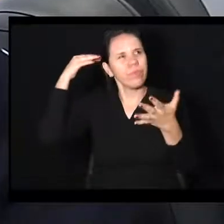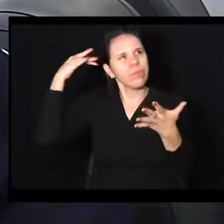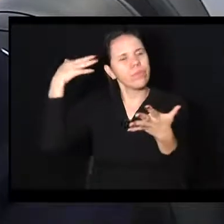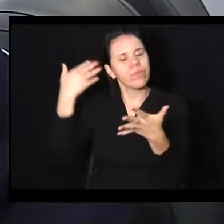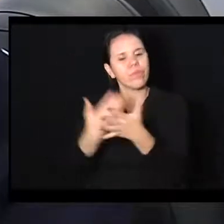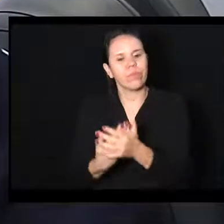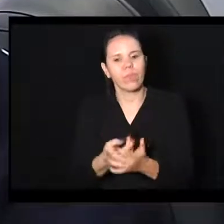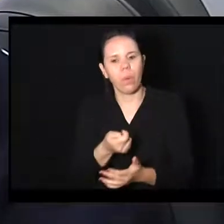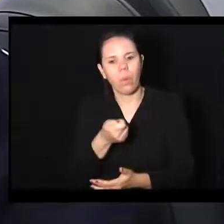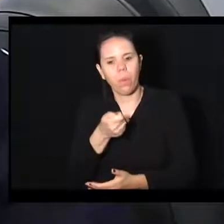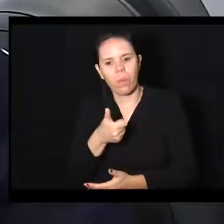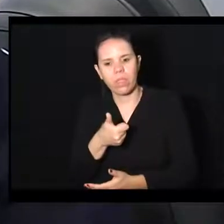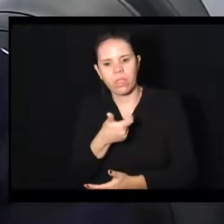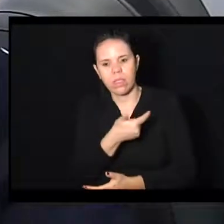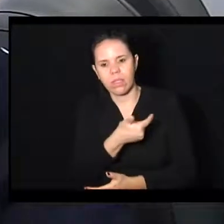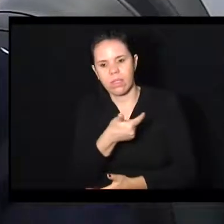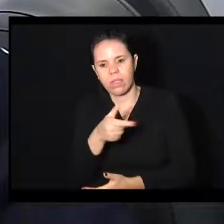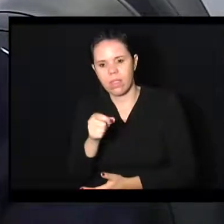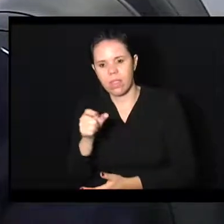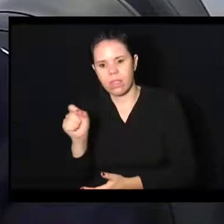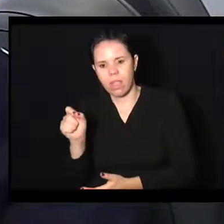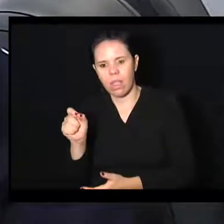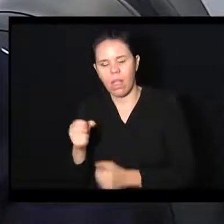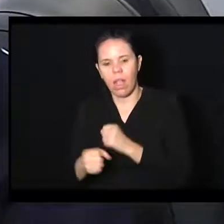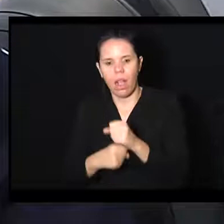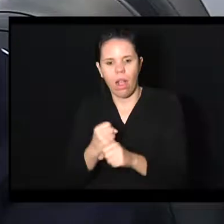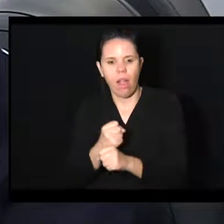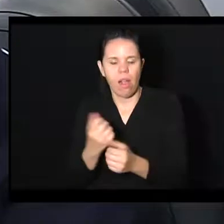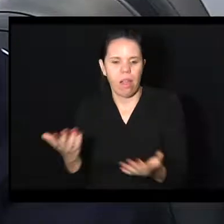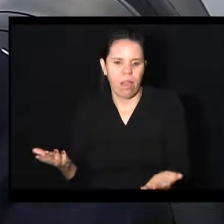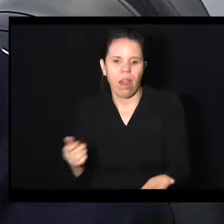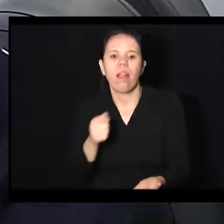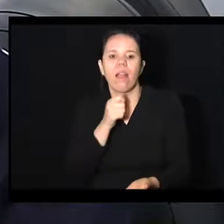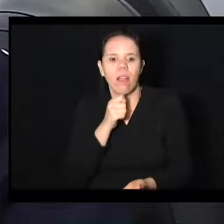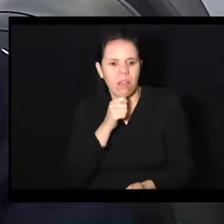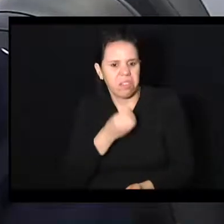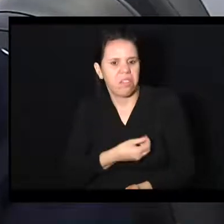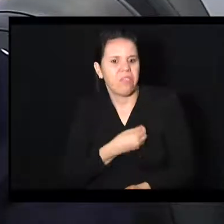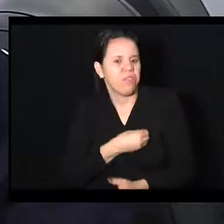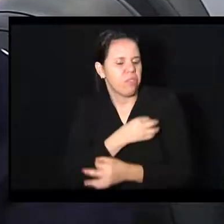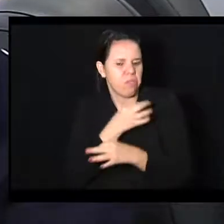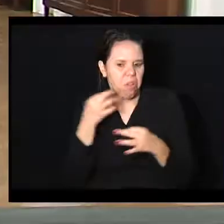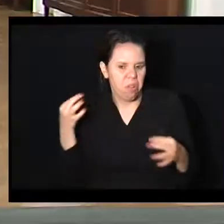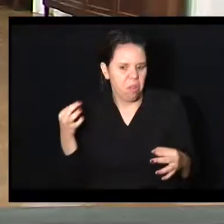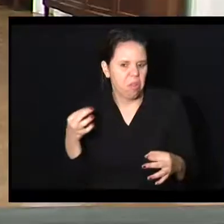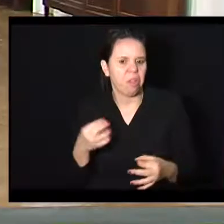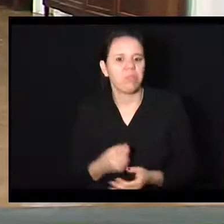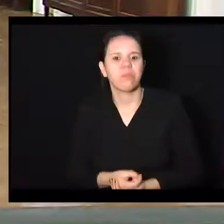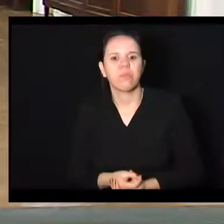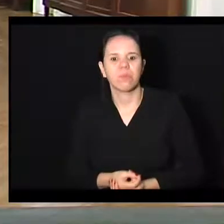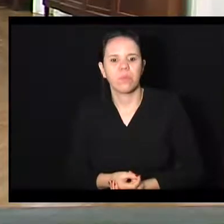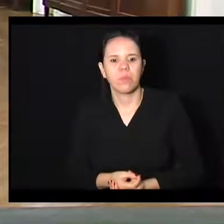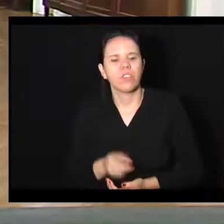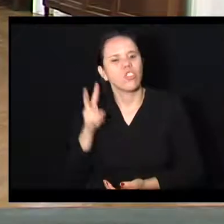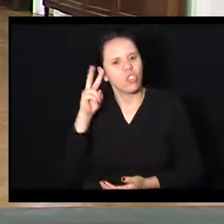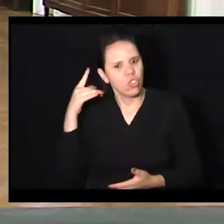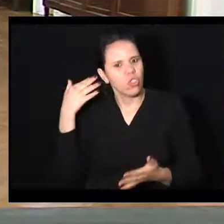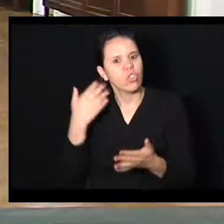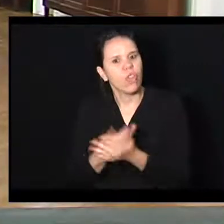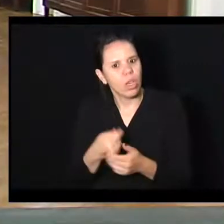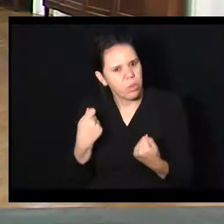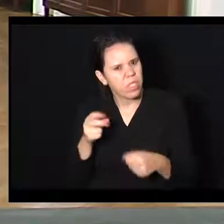quase 100 anos e está ainda vivendo de uma forma muito significativa. História que precisa